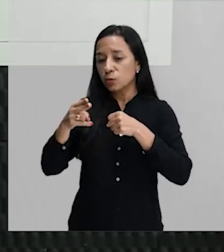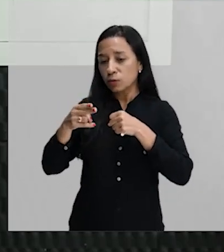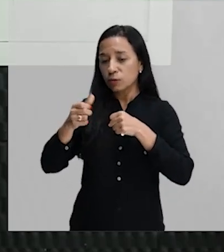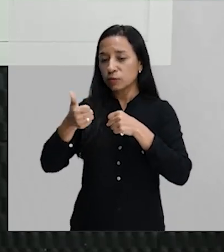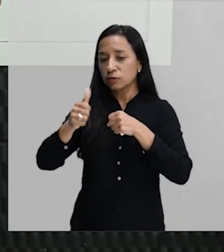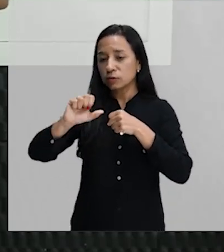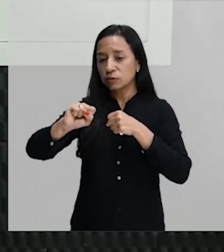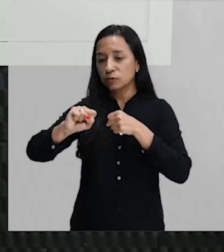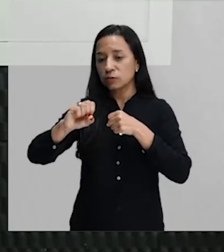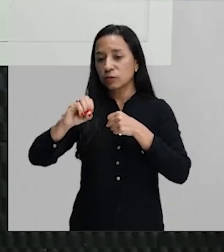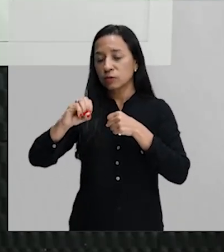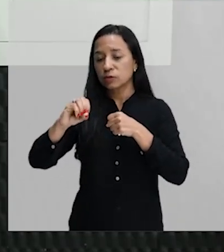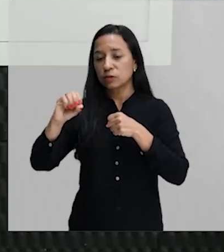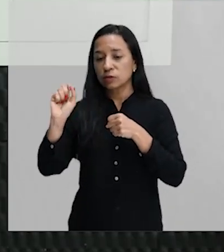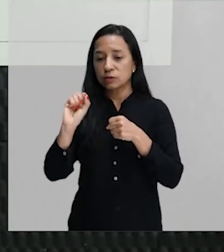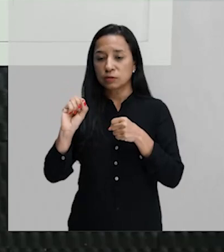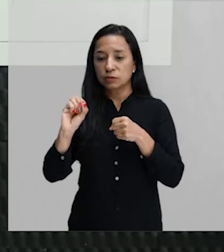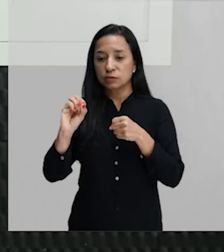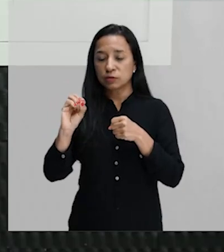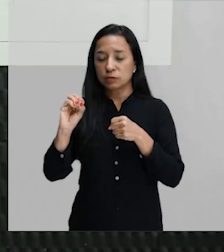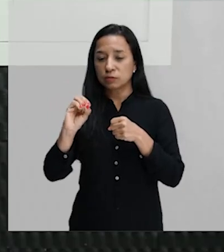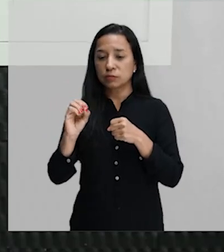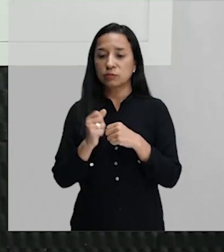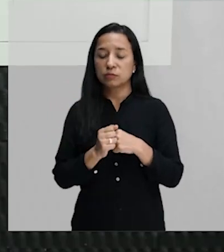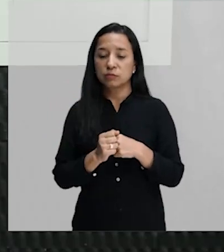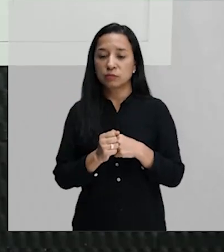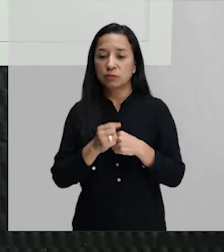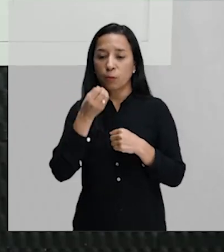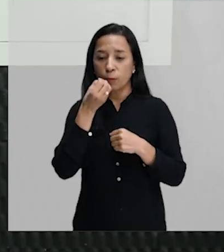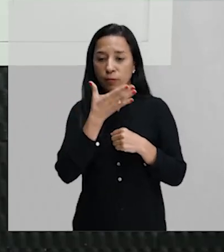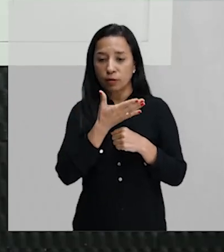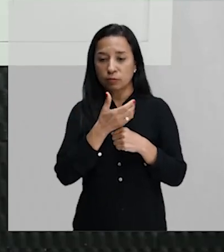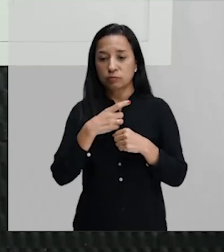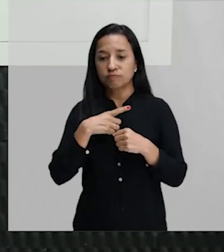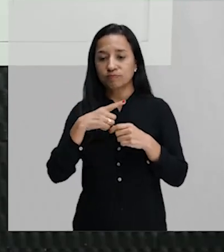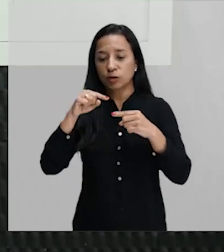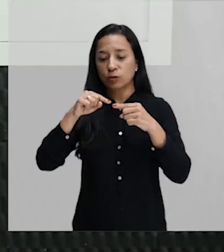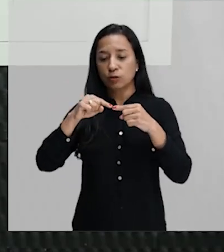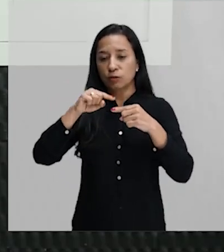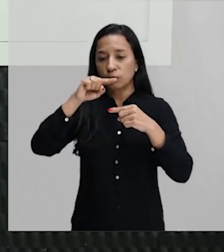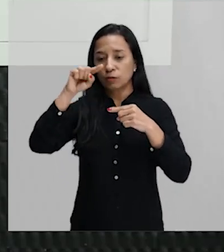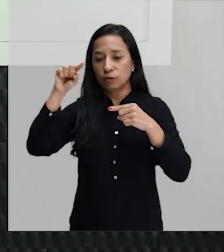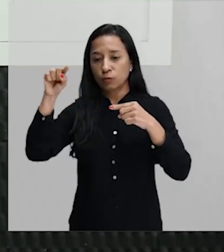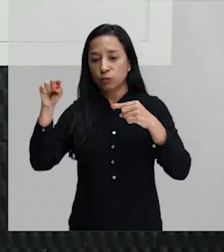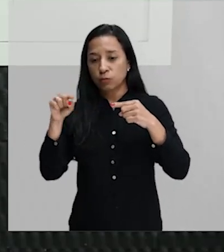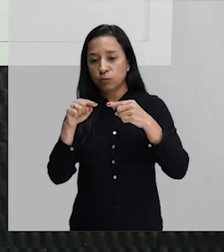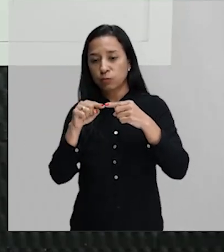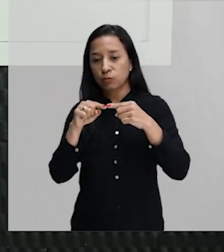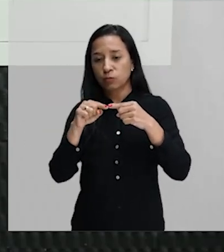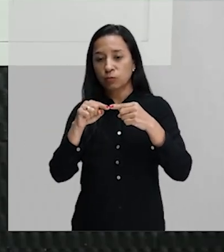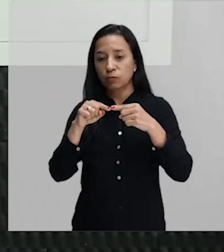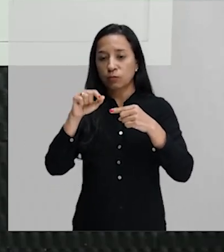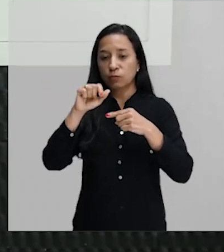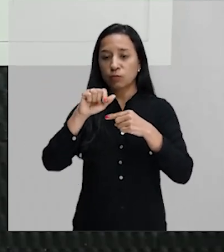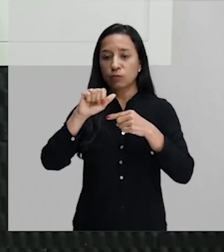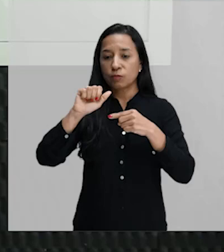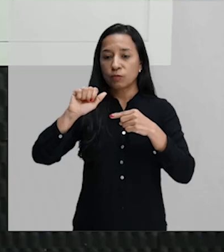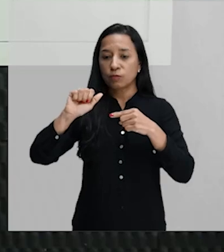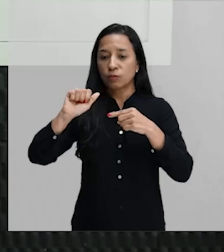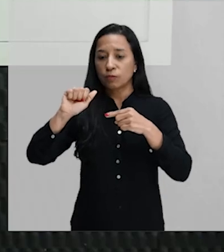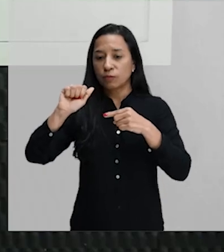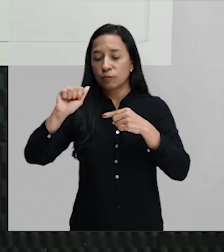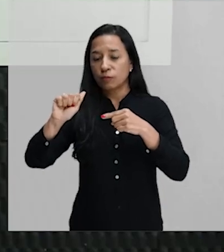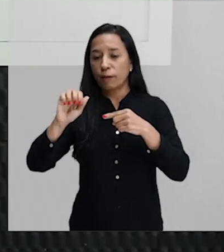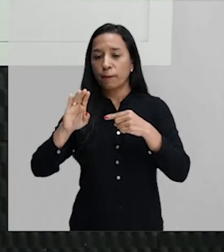arcos suplementares. Olha só, veja bem. Eu tenho um arco aqui, AB, ó, do primeiro quadrante. Vamos supor